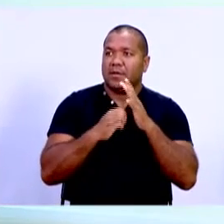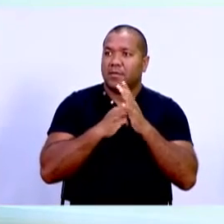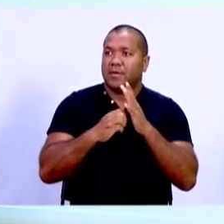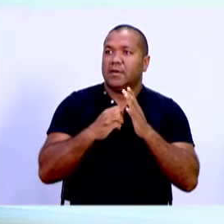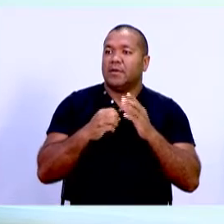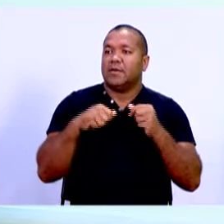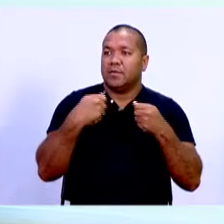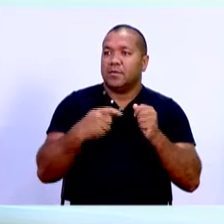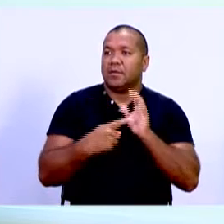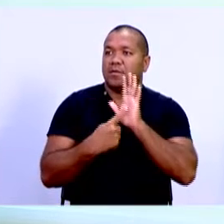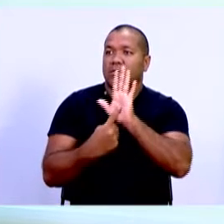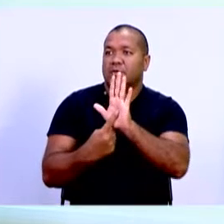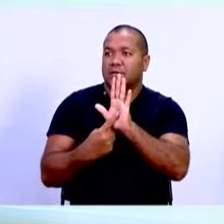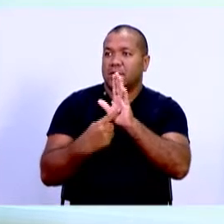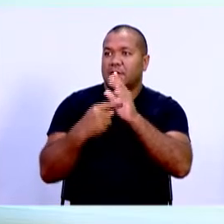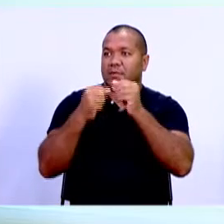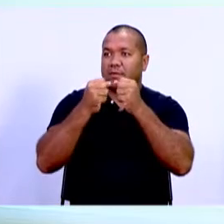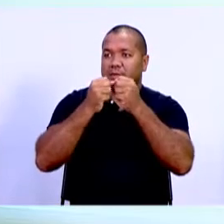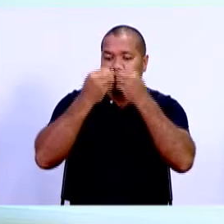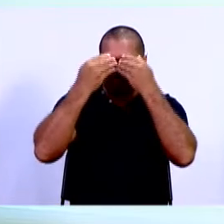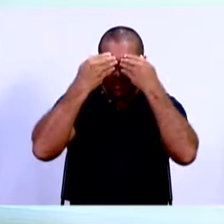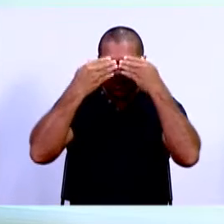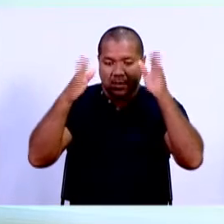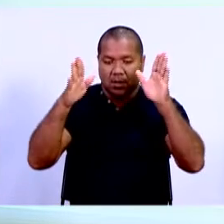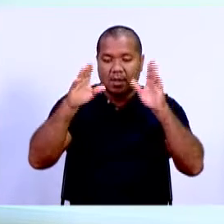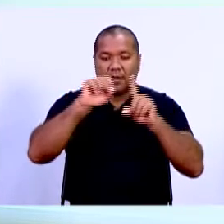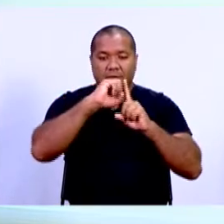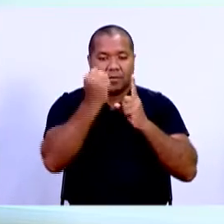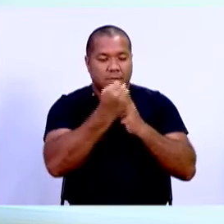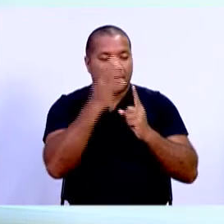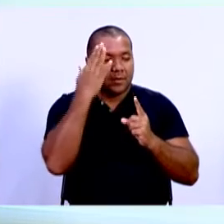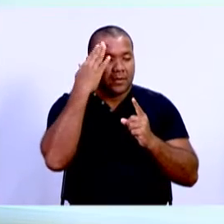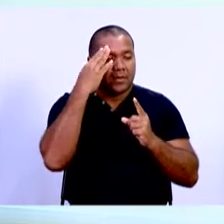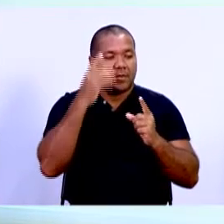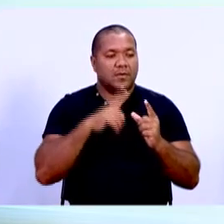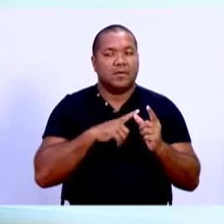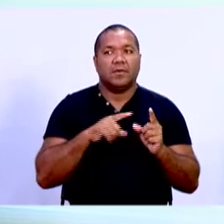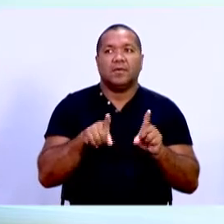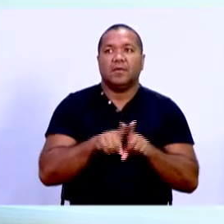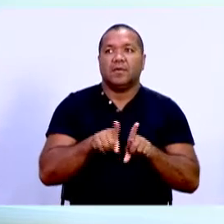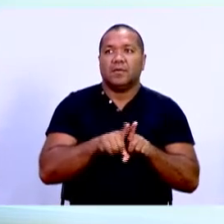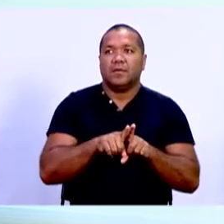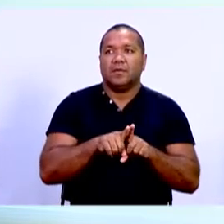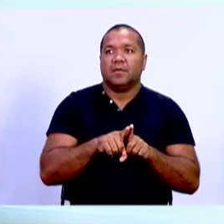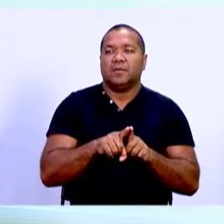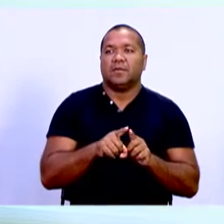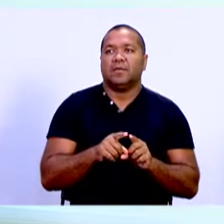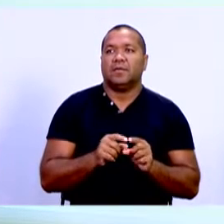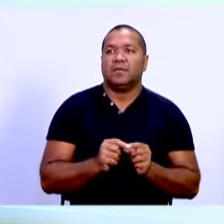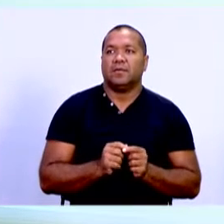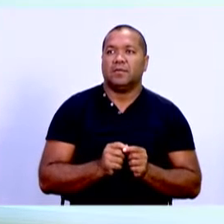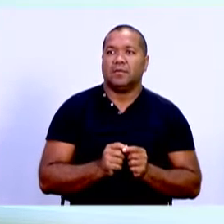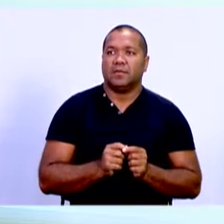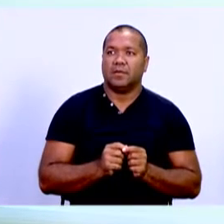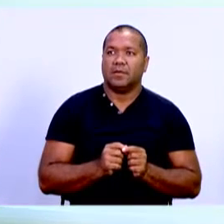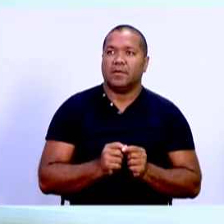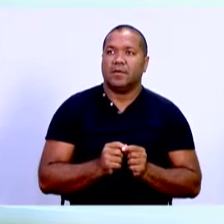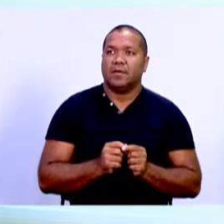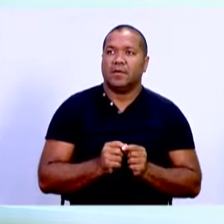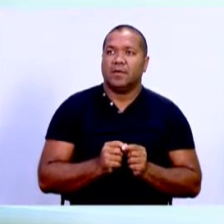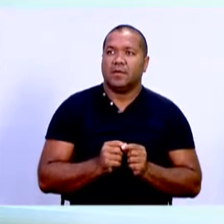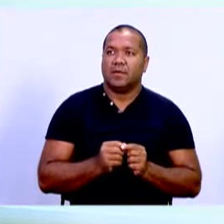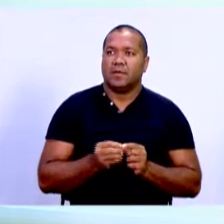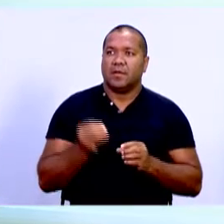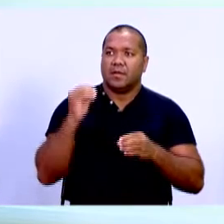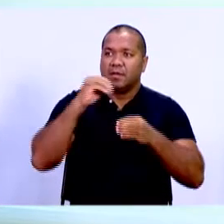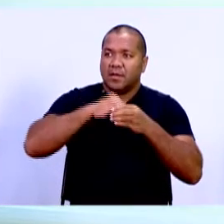Isso também faz parte do documento norteador do Plano Estratégico de TI do Instituto e que também é parte norteadora